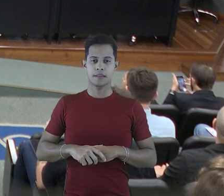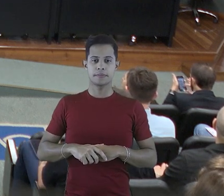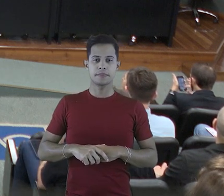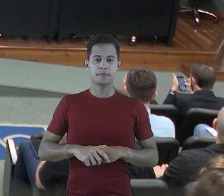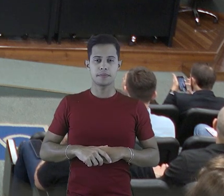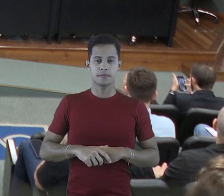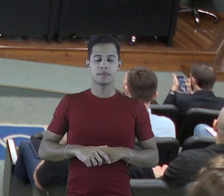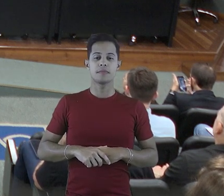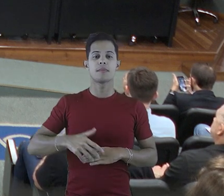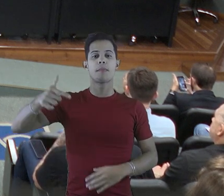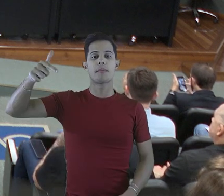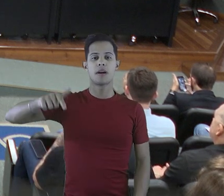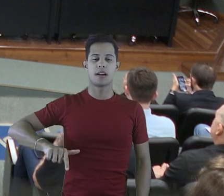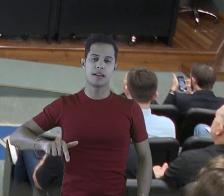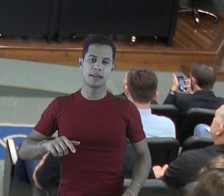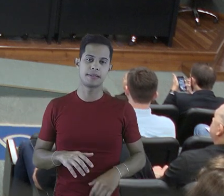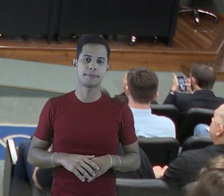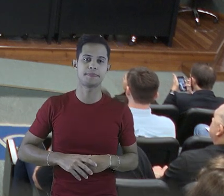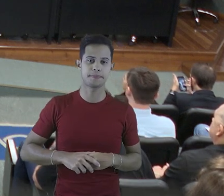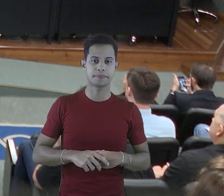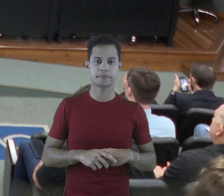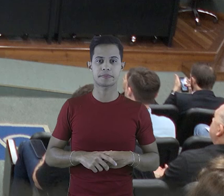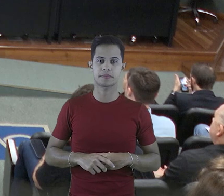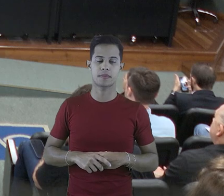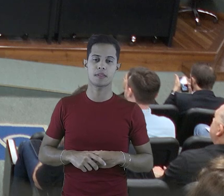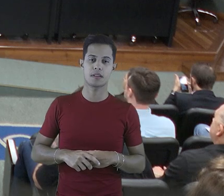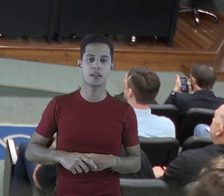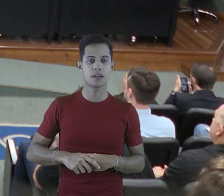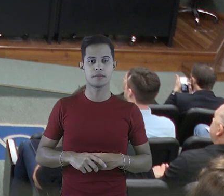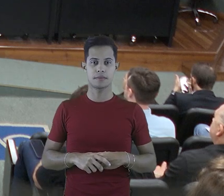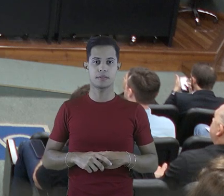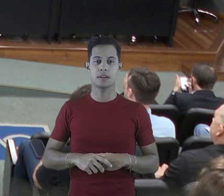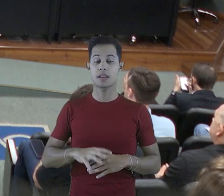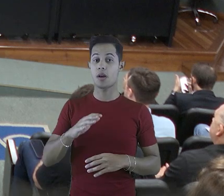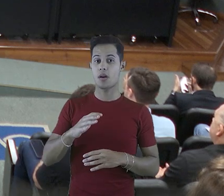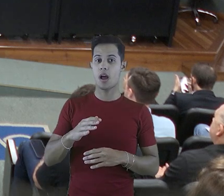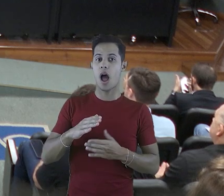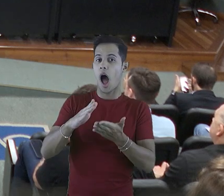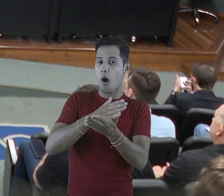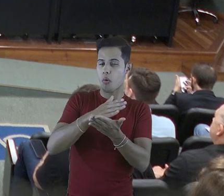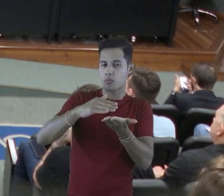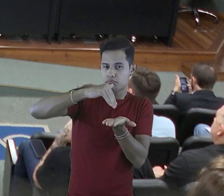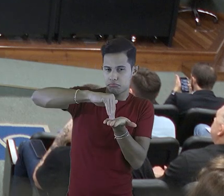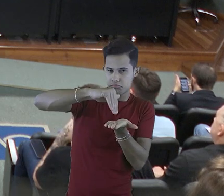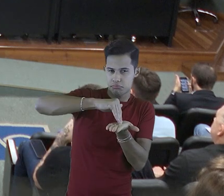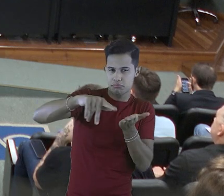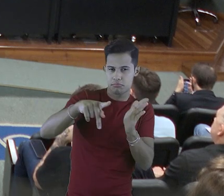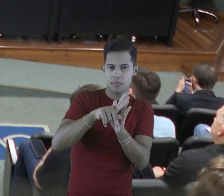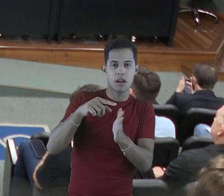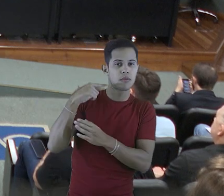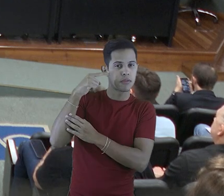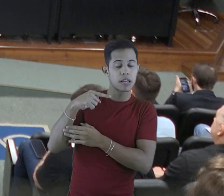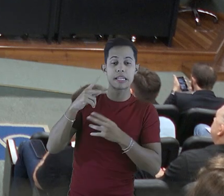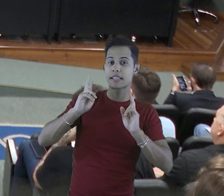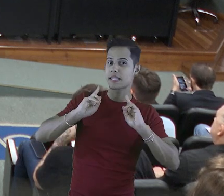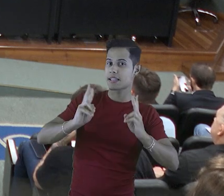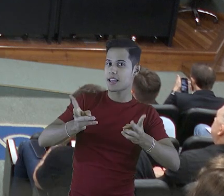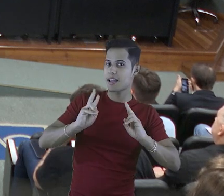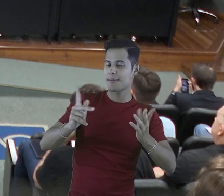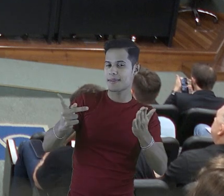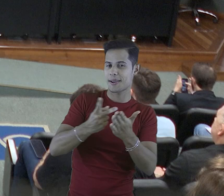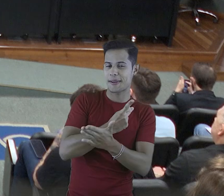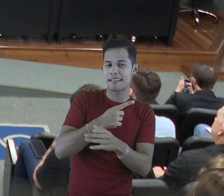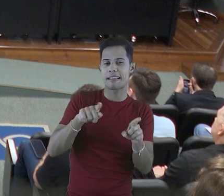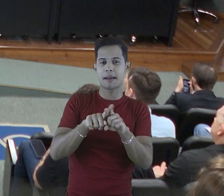Bom, uma coisa importante é, isso foi até alguns escritórios de advocacia, isso sempre acontece,